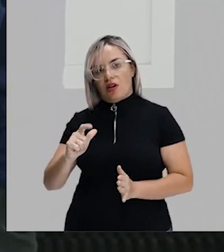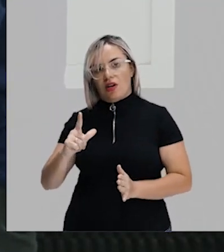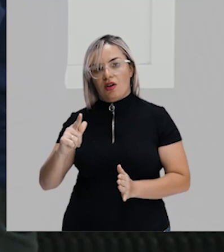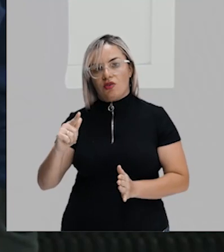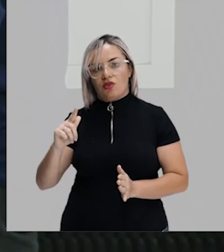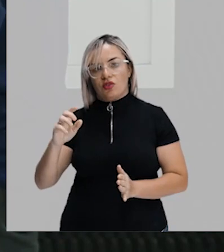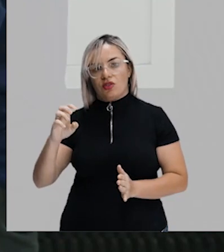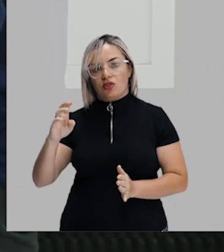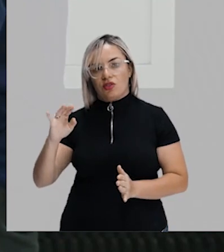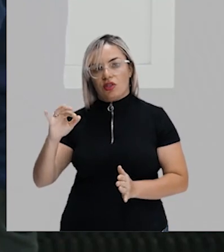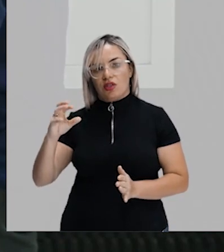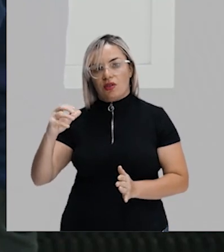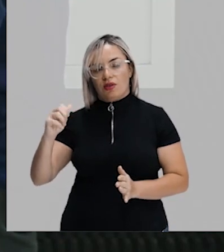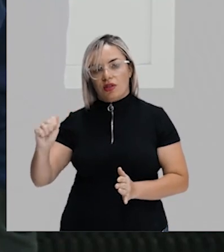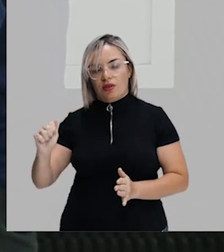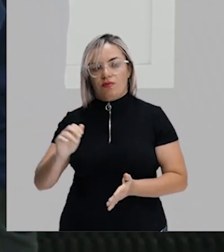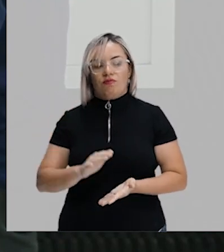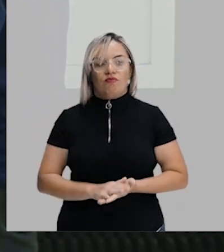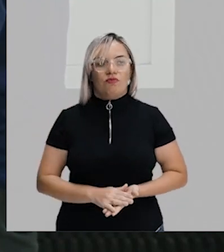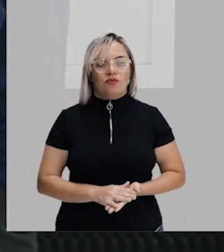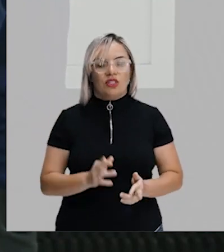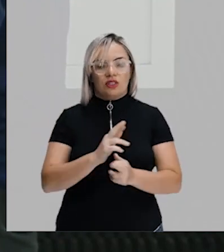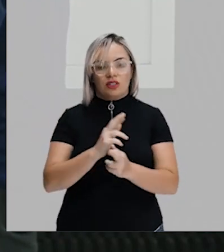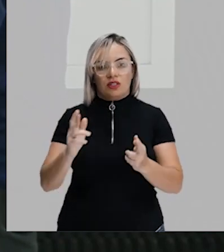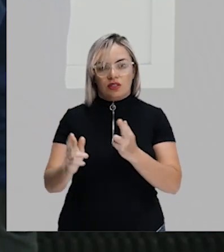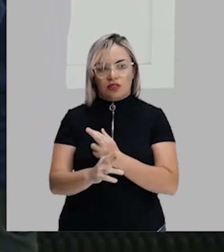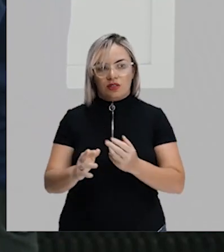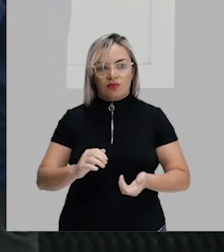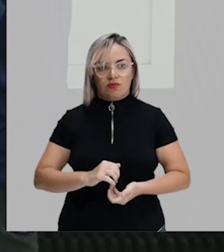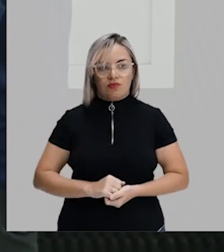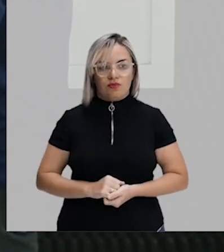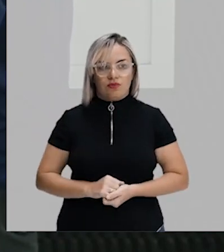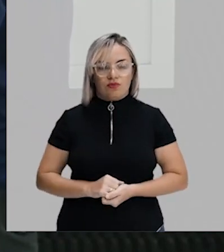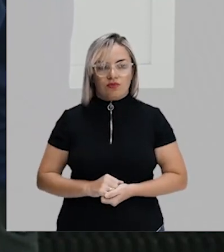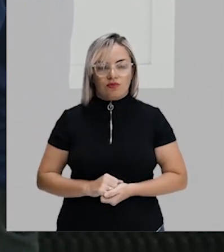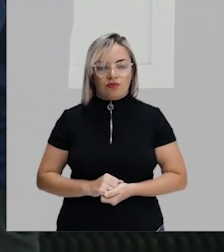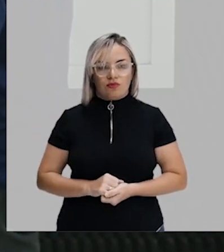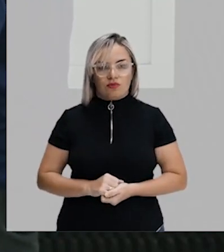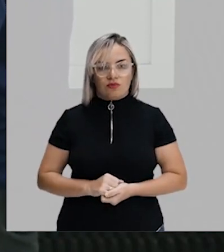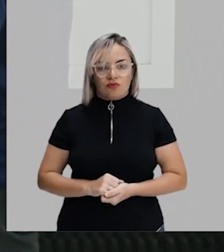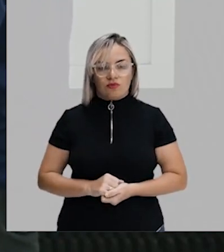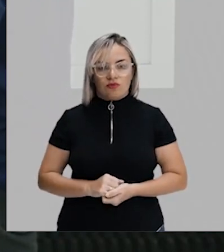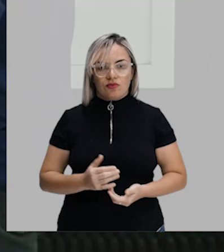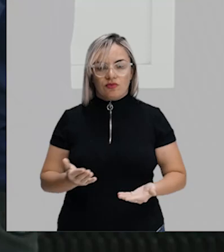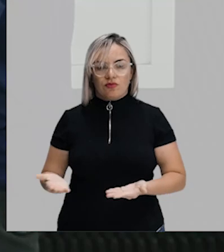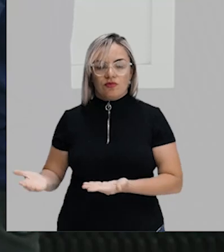ó, né? 0 vai ser igual a VOY